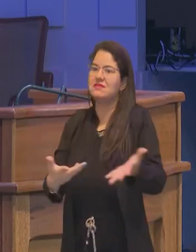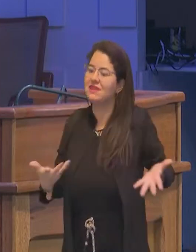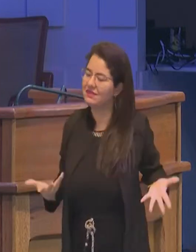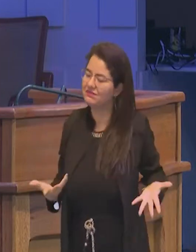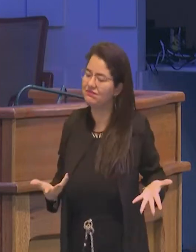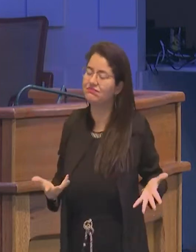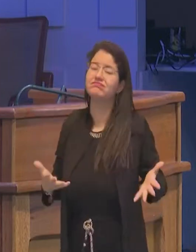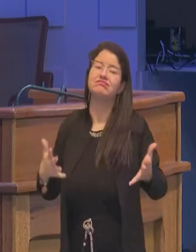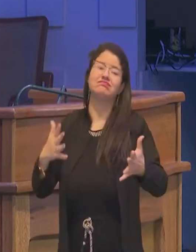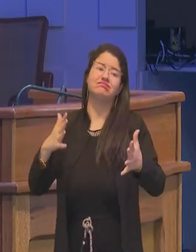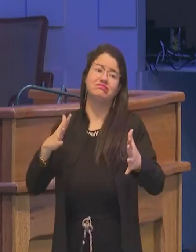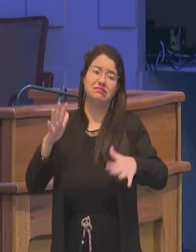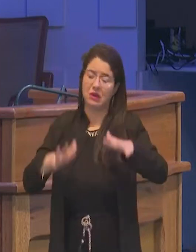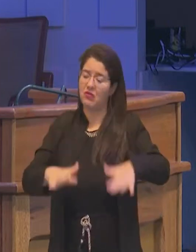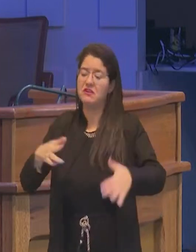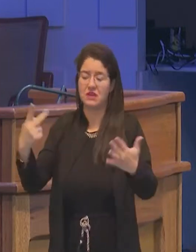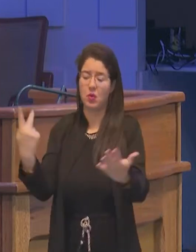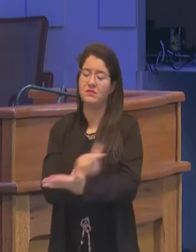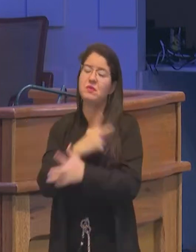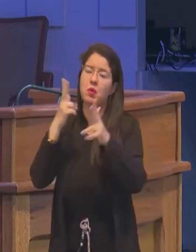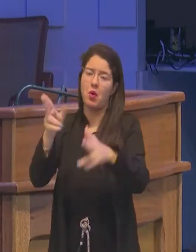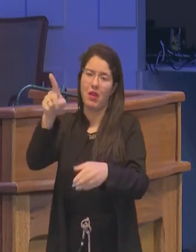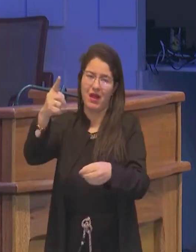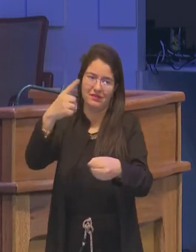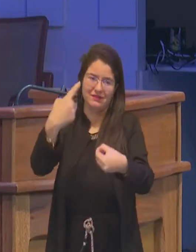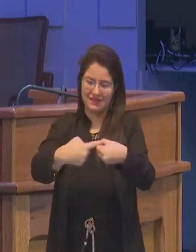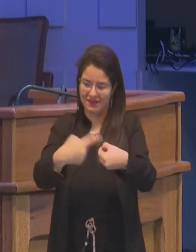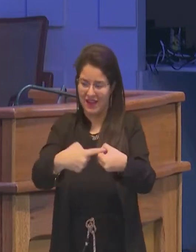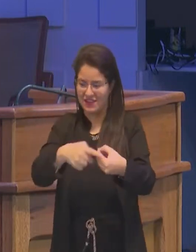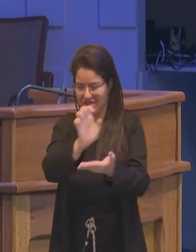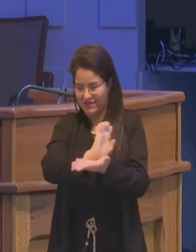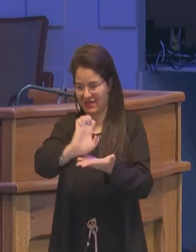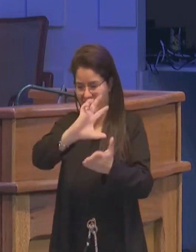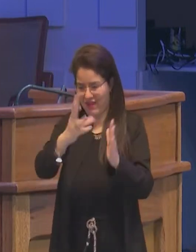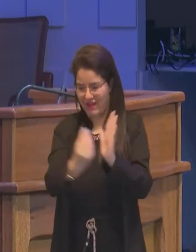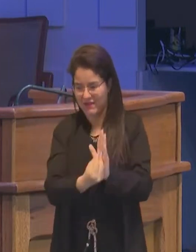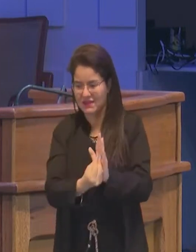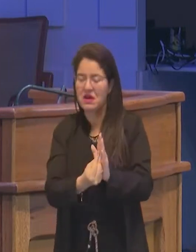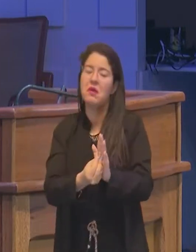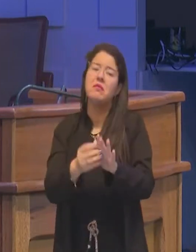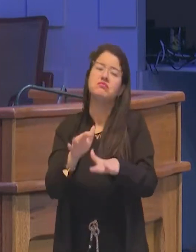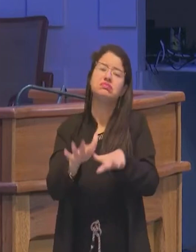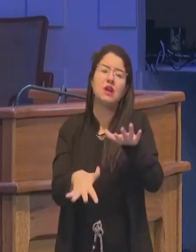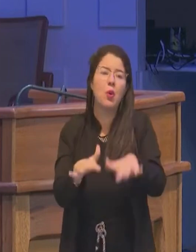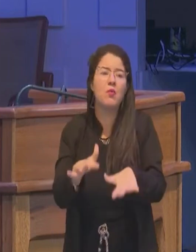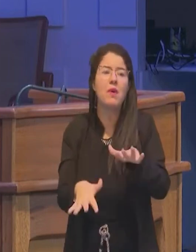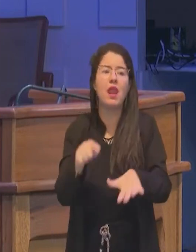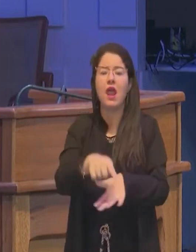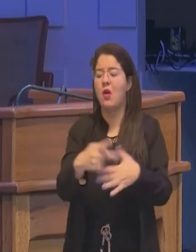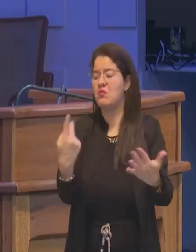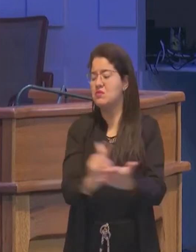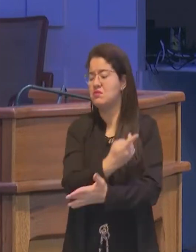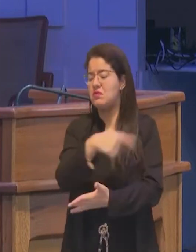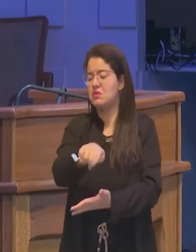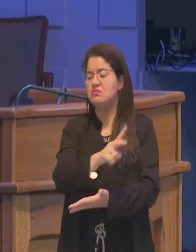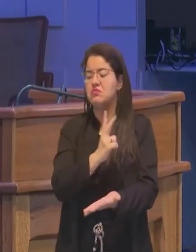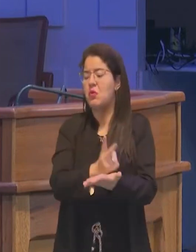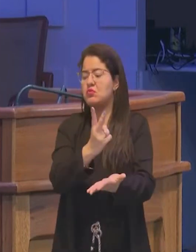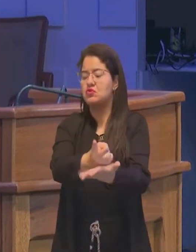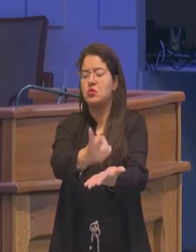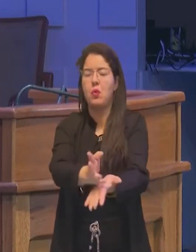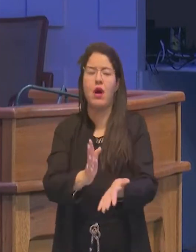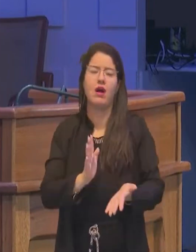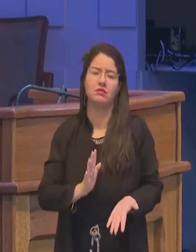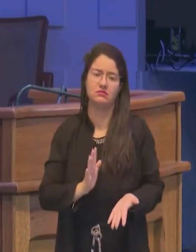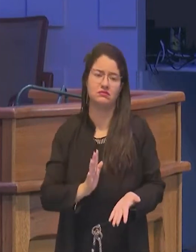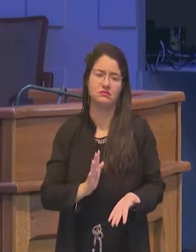isso que aconteceu com a igreja de Éfeso. Provavelmente eles decidiram continuar. No momento que eles se